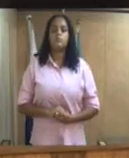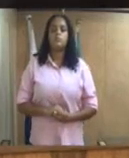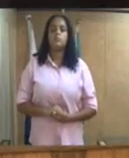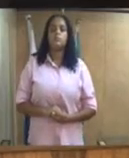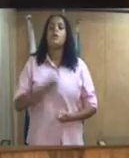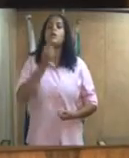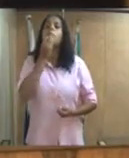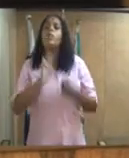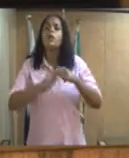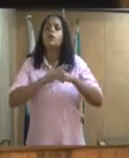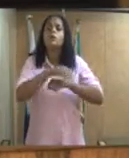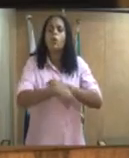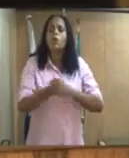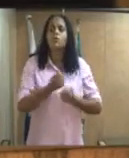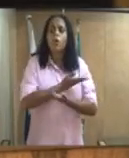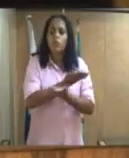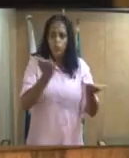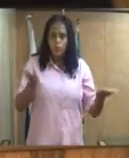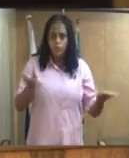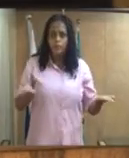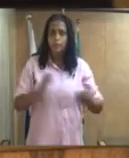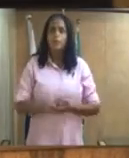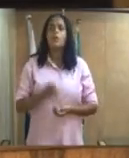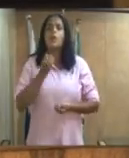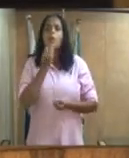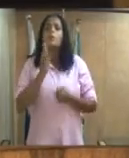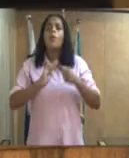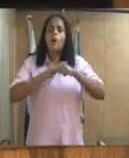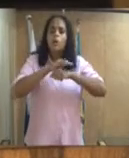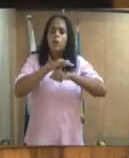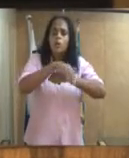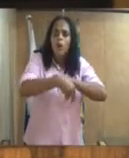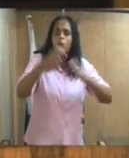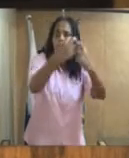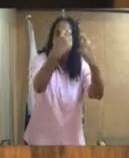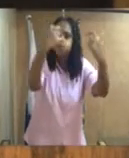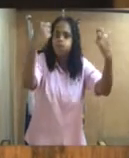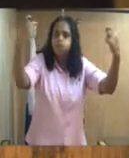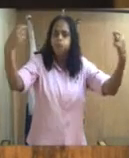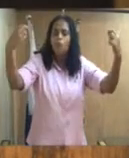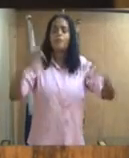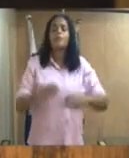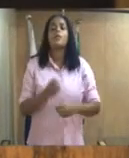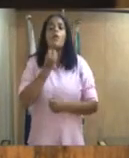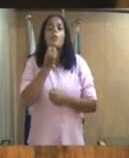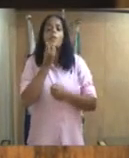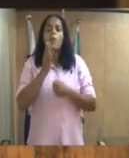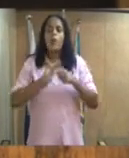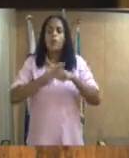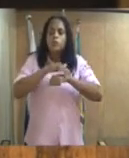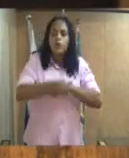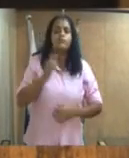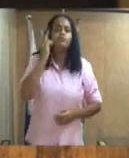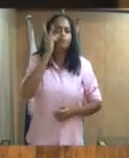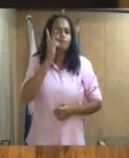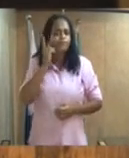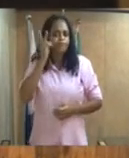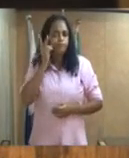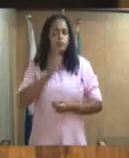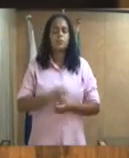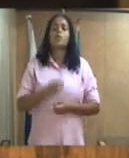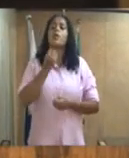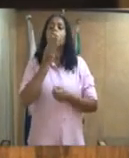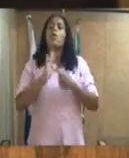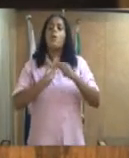Boa noite a todos. Boa noite, público presente. Boa noite, meus pares. Boa